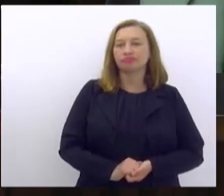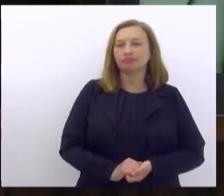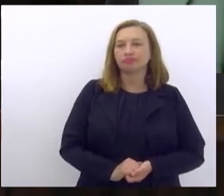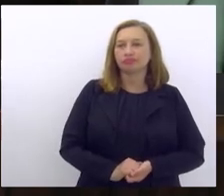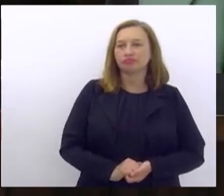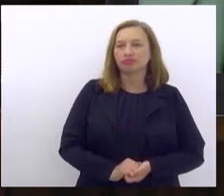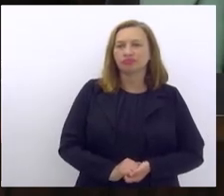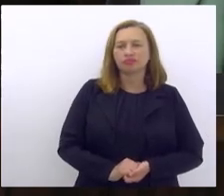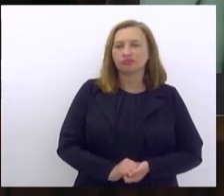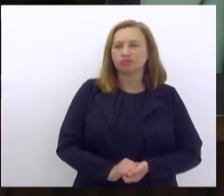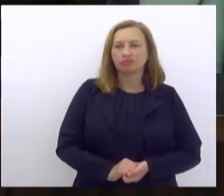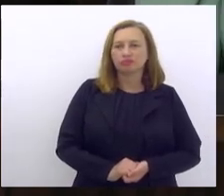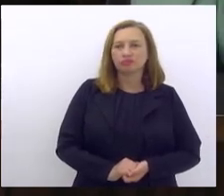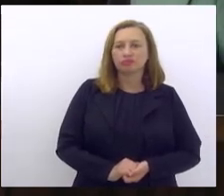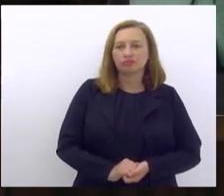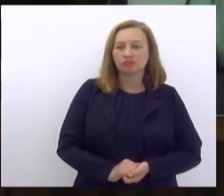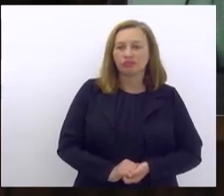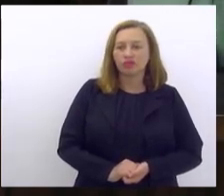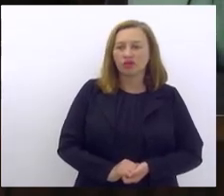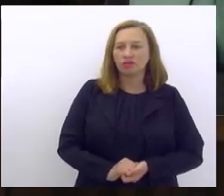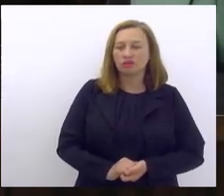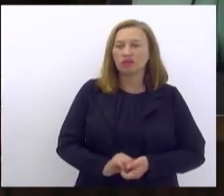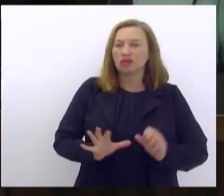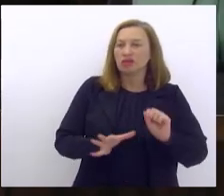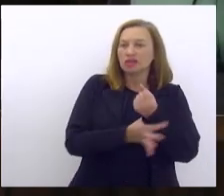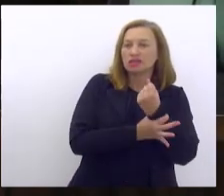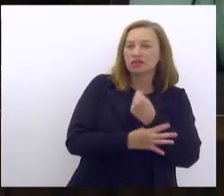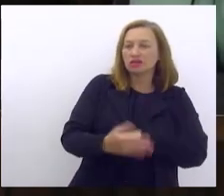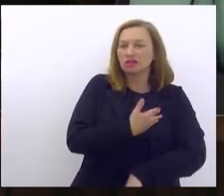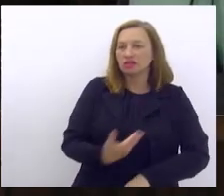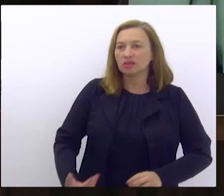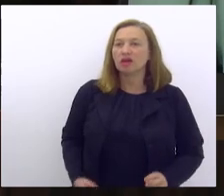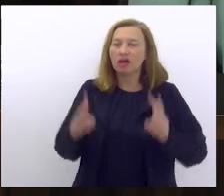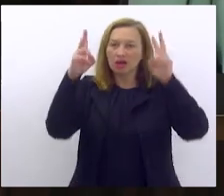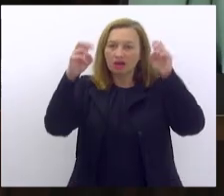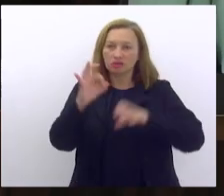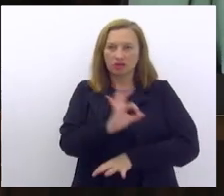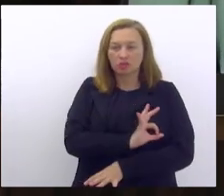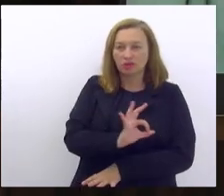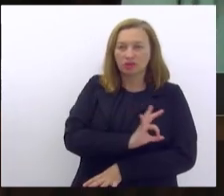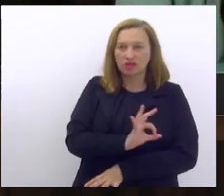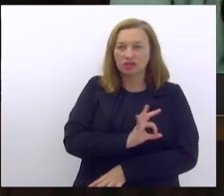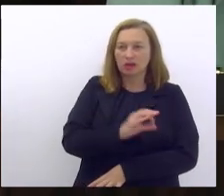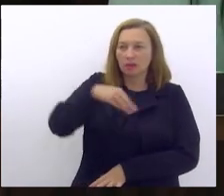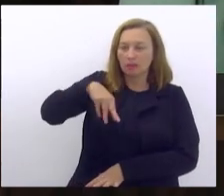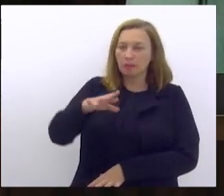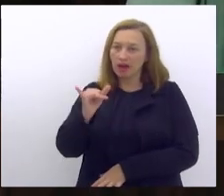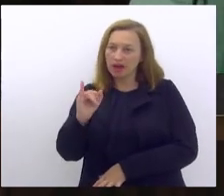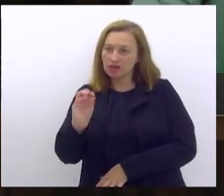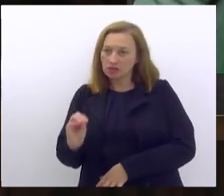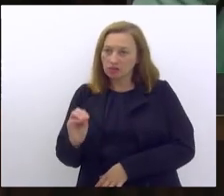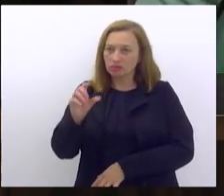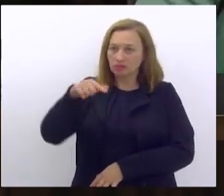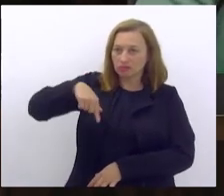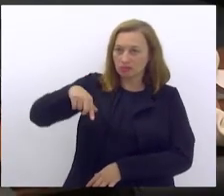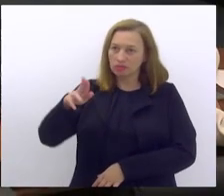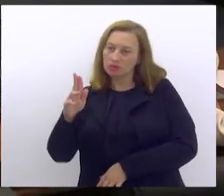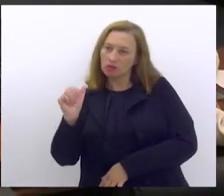Para emitir parecer da segurança pública de assuntos da polícia, Márcio Galberto.